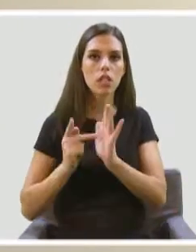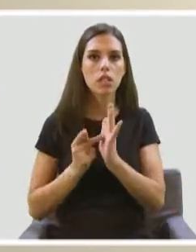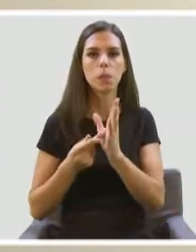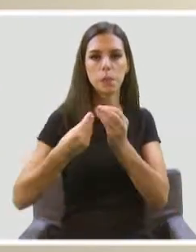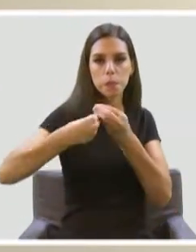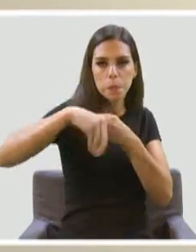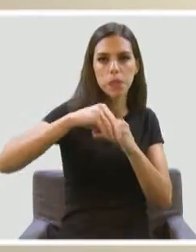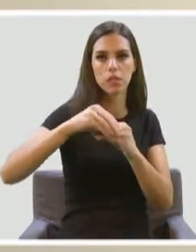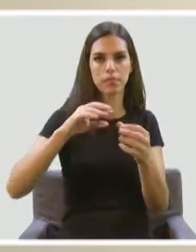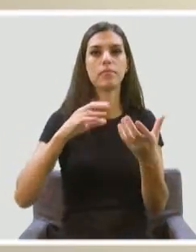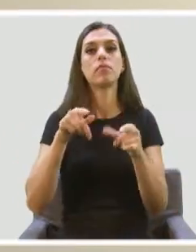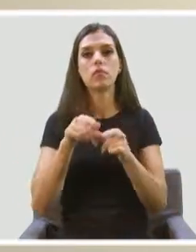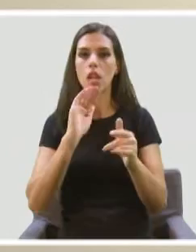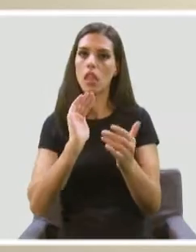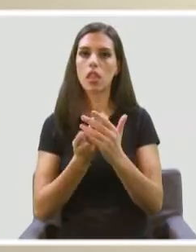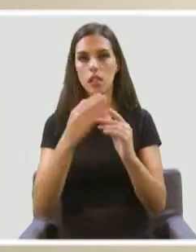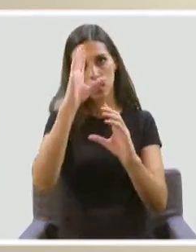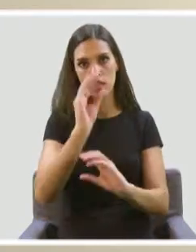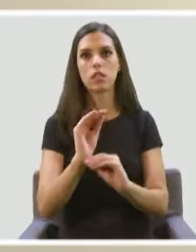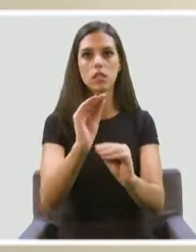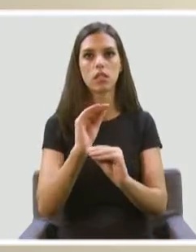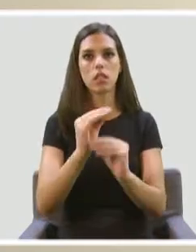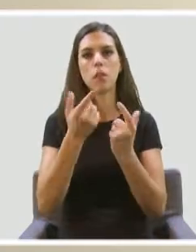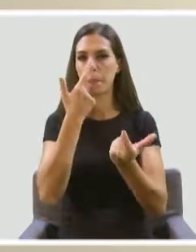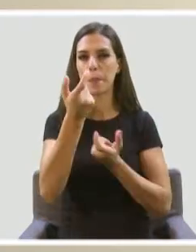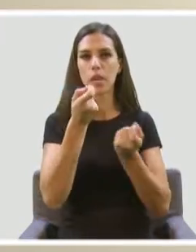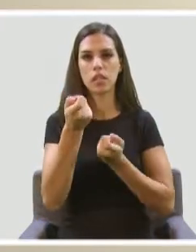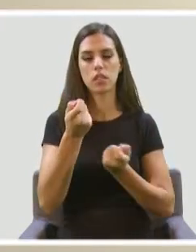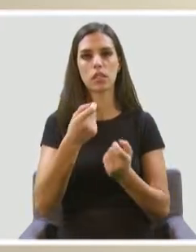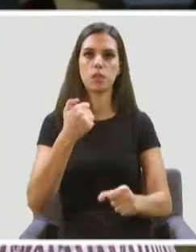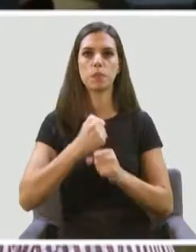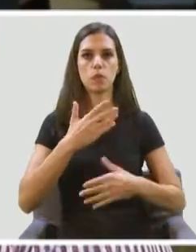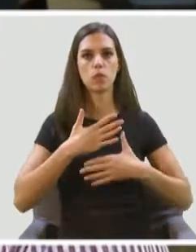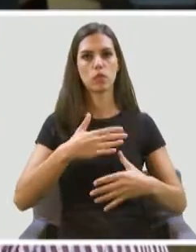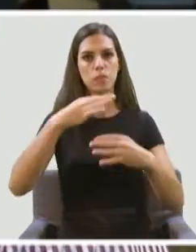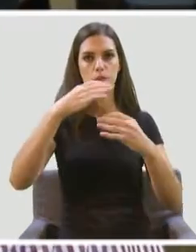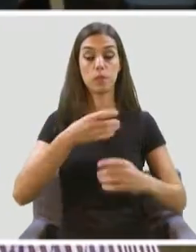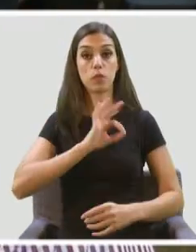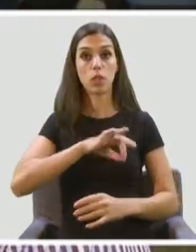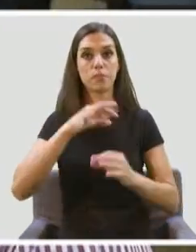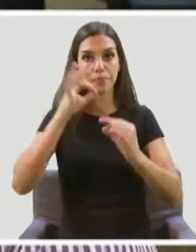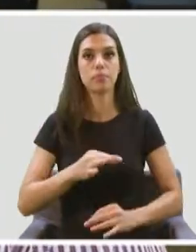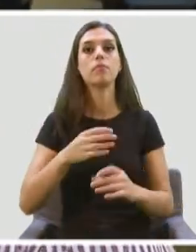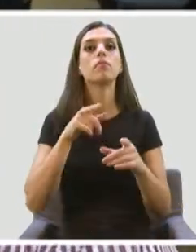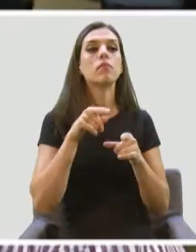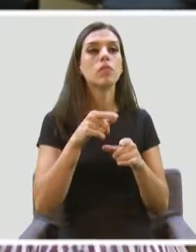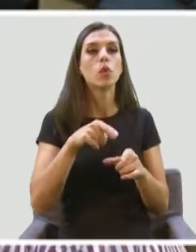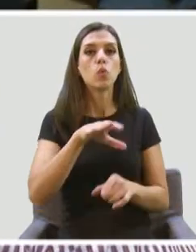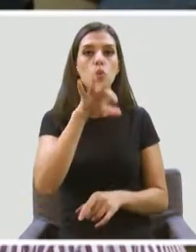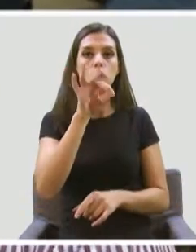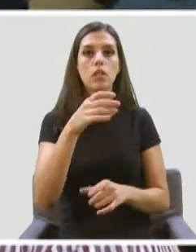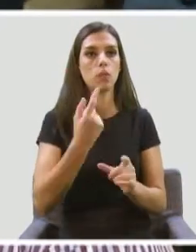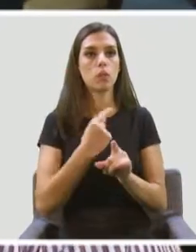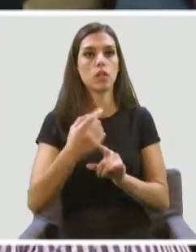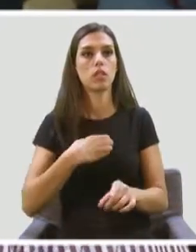tecnológico que permite termos um ensino muito próximo da realidade profissional. Eu escolhi a ESC simplesmente porque, na minha opinião, é a